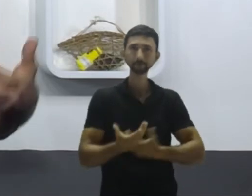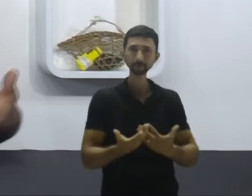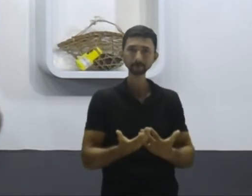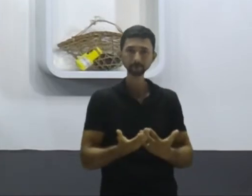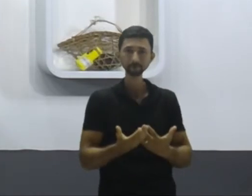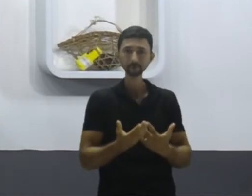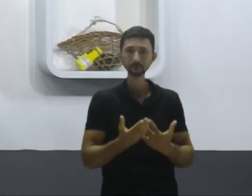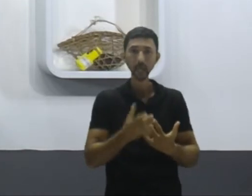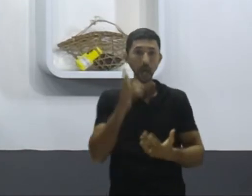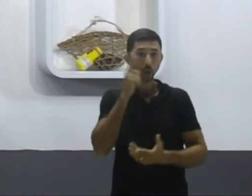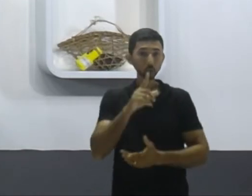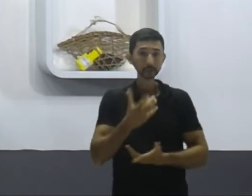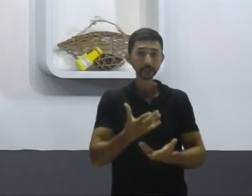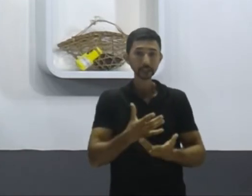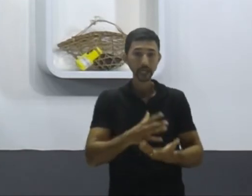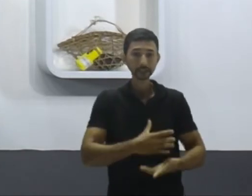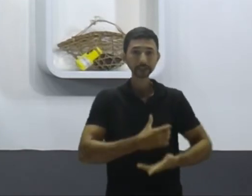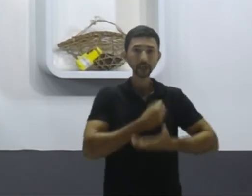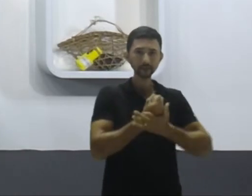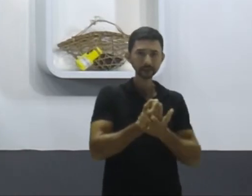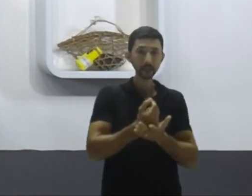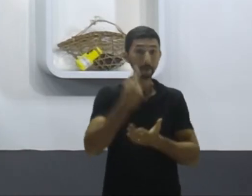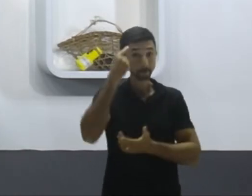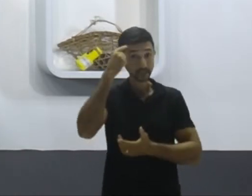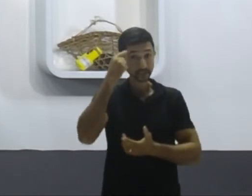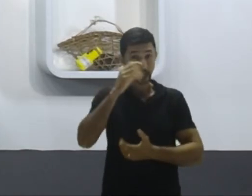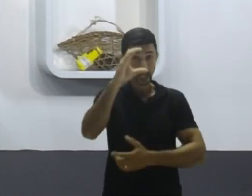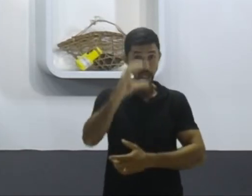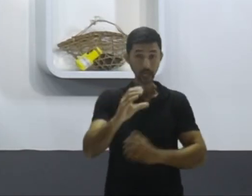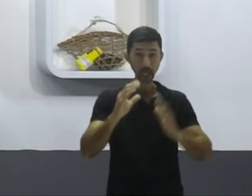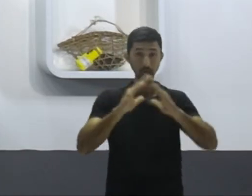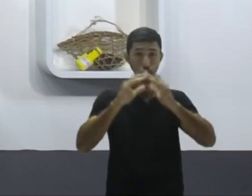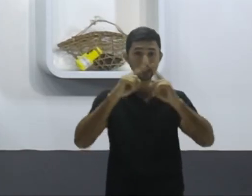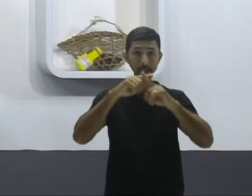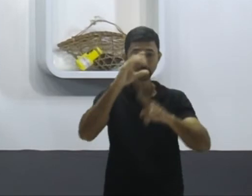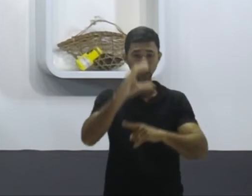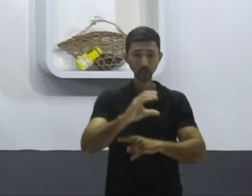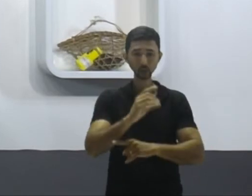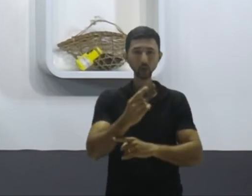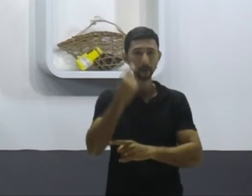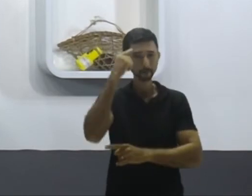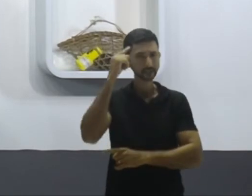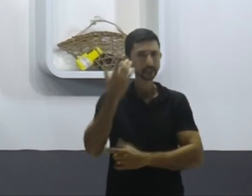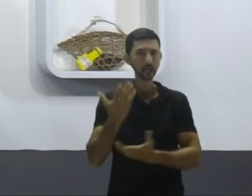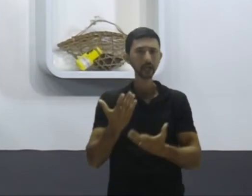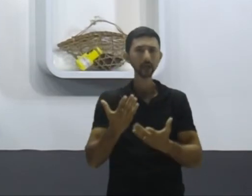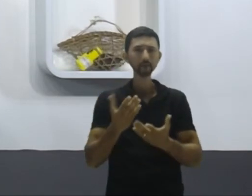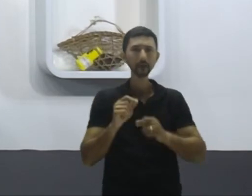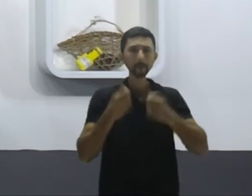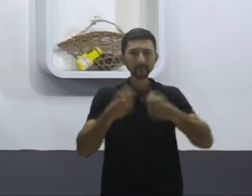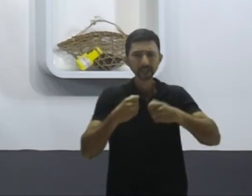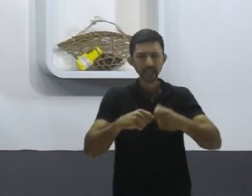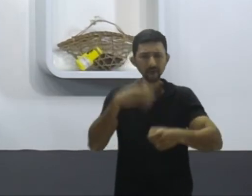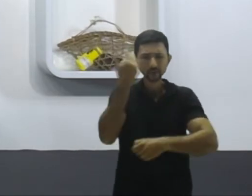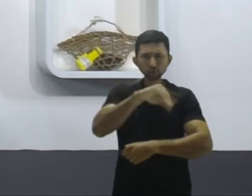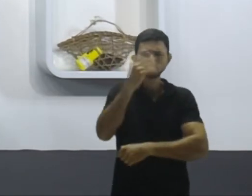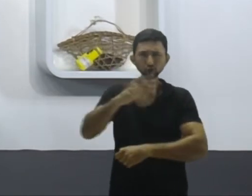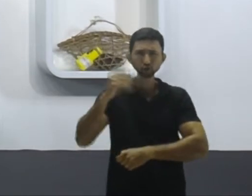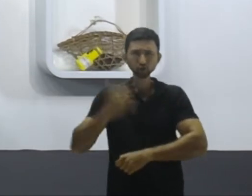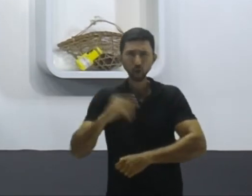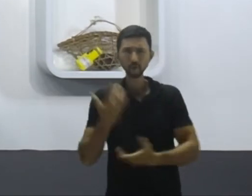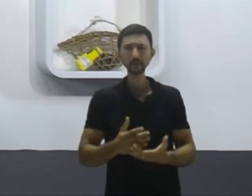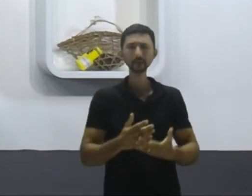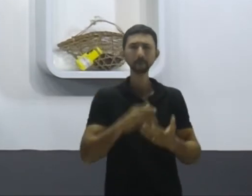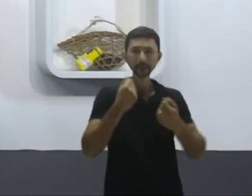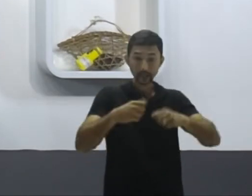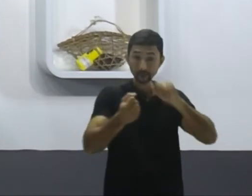conseguir a salvação, segundo o pensamento religioso da Igreja Católica na época, era necessário ele sofrer, era necessário ele ser